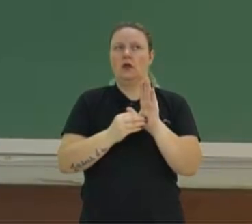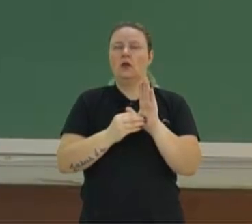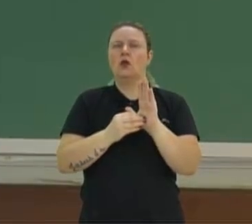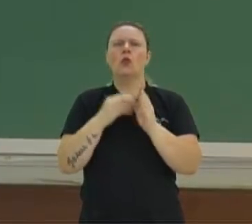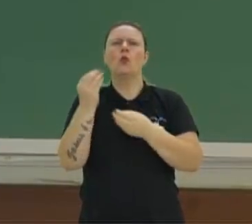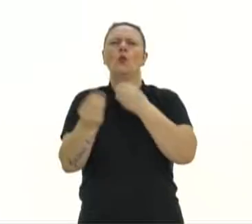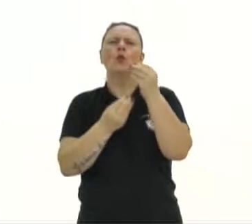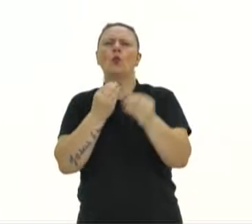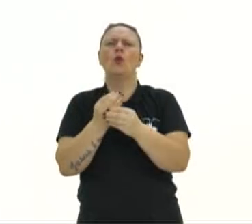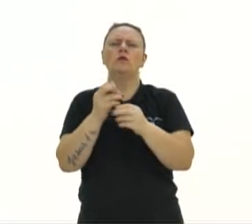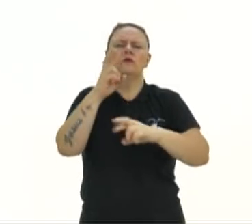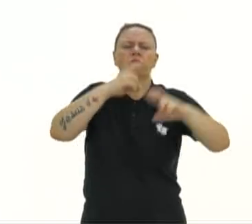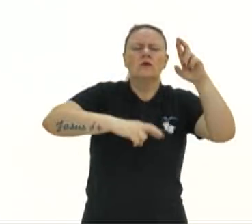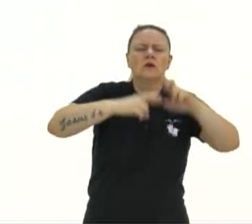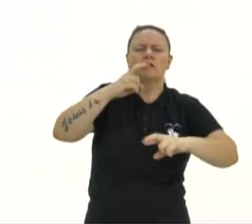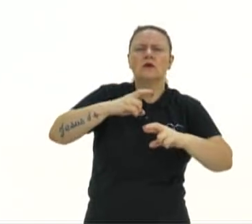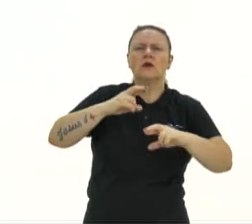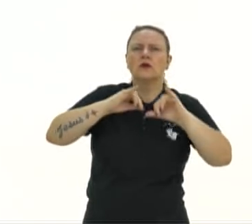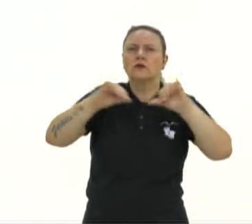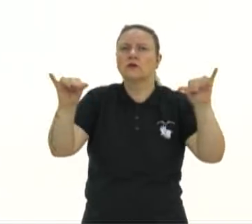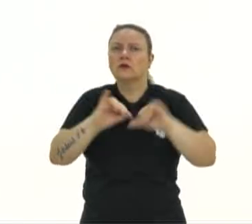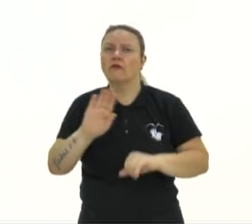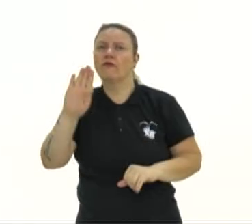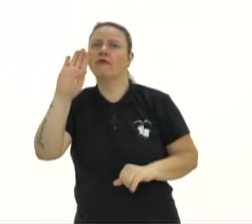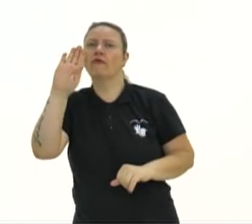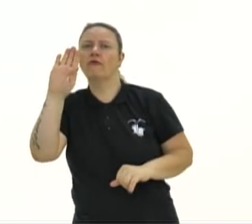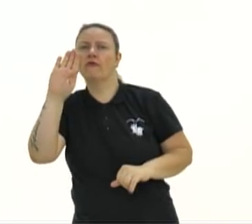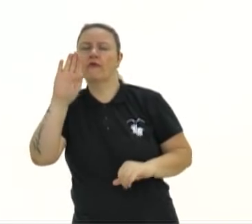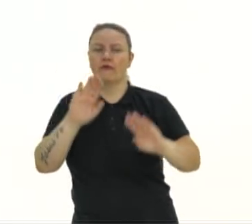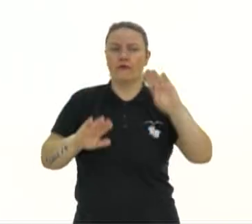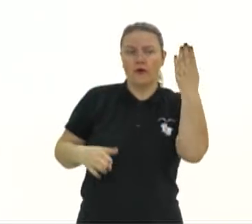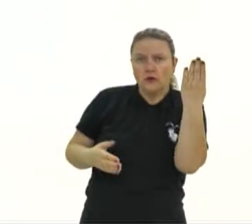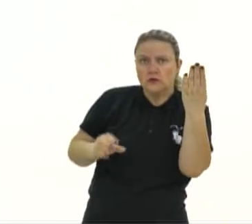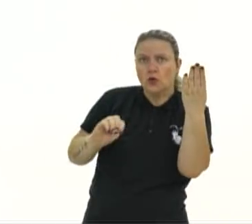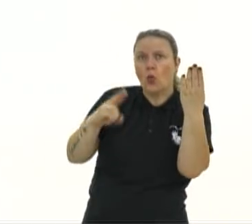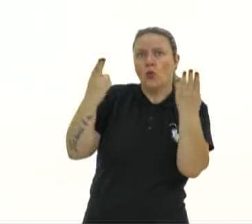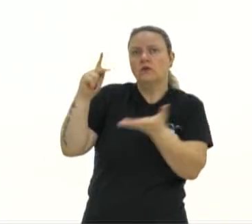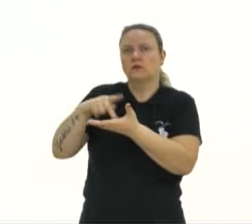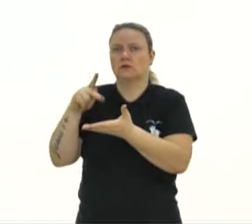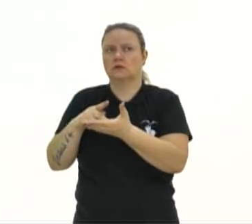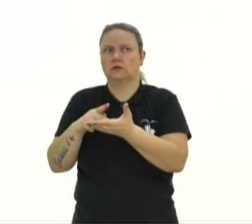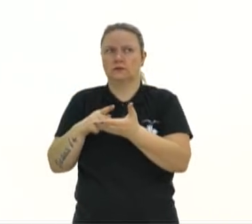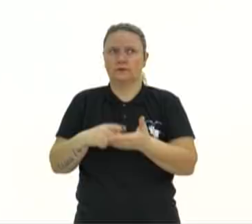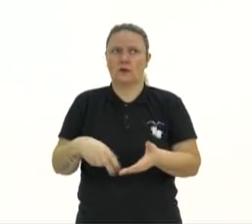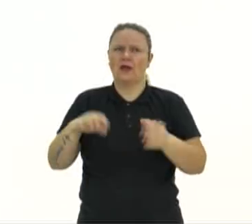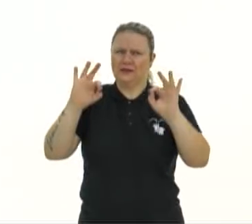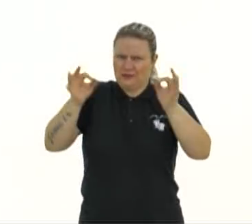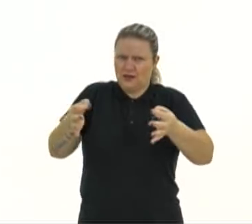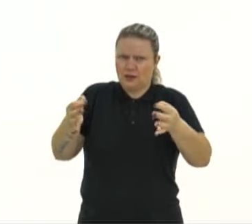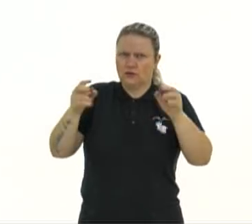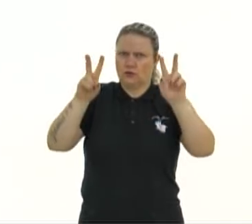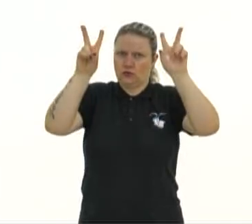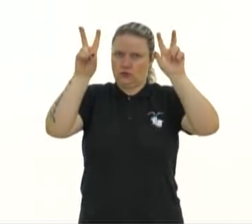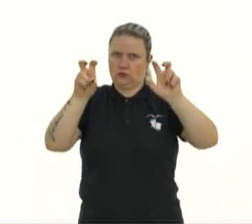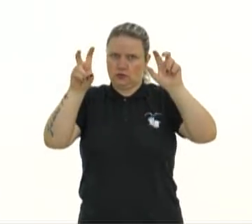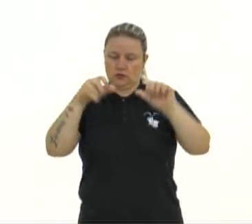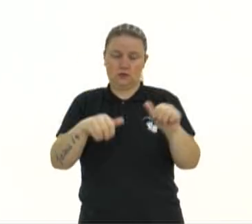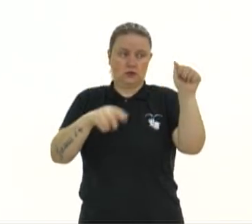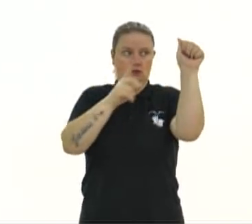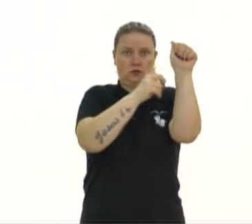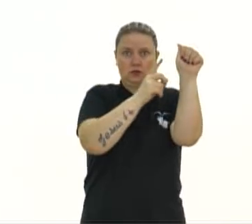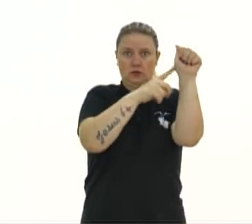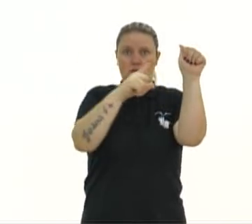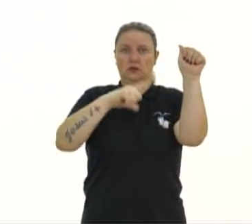verificar se uma notícia é falsa antes de você mandar no grupo da família. É correto afirmar que o título A.